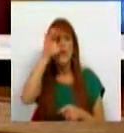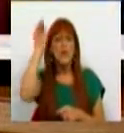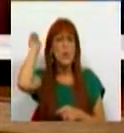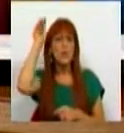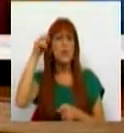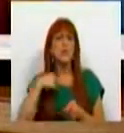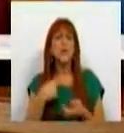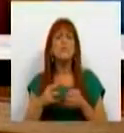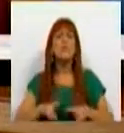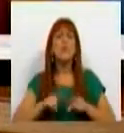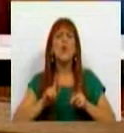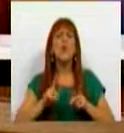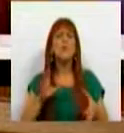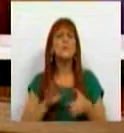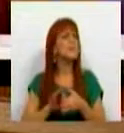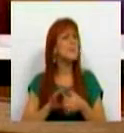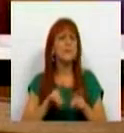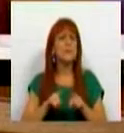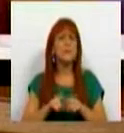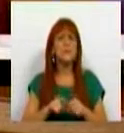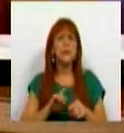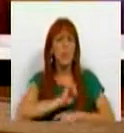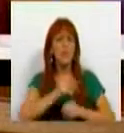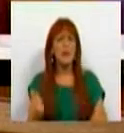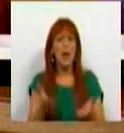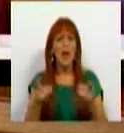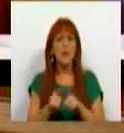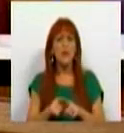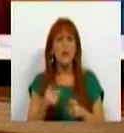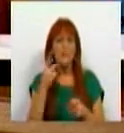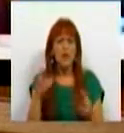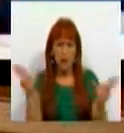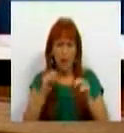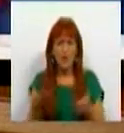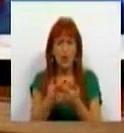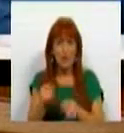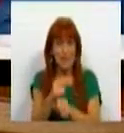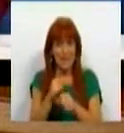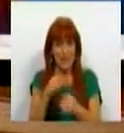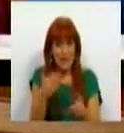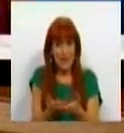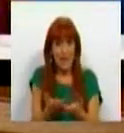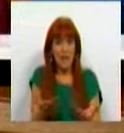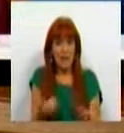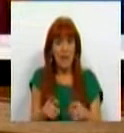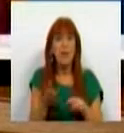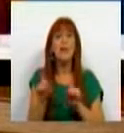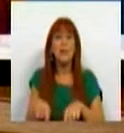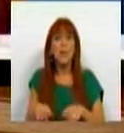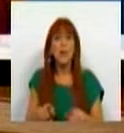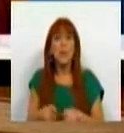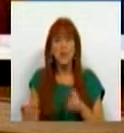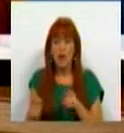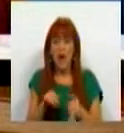República está a desenvolver no que diz respeito e que potencia efetivamente a revitalização económica da ilha e no que diz respeito